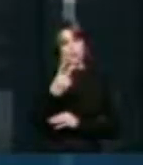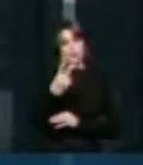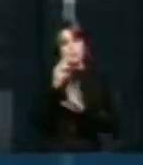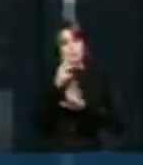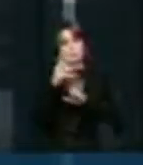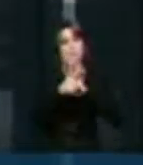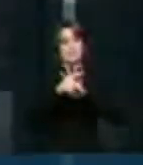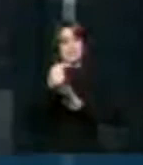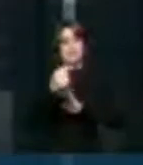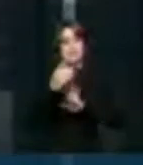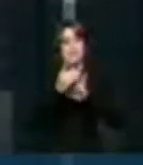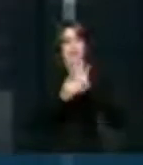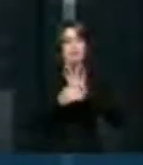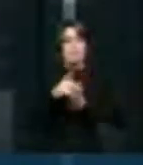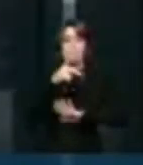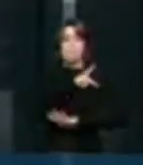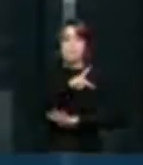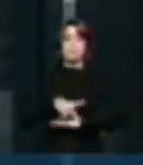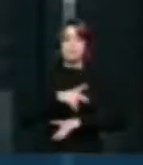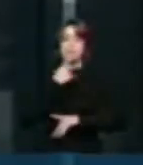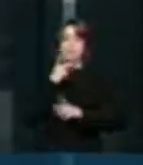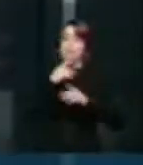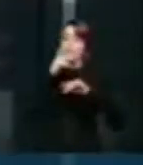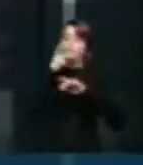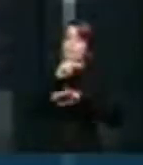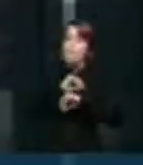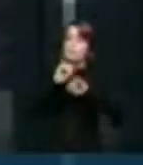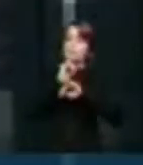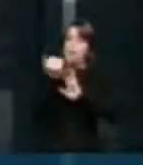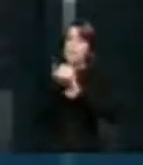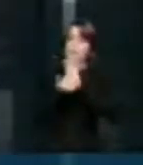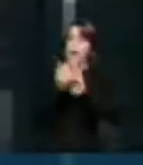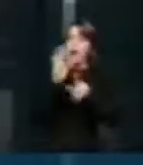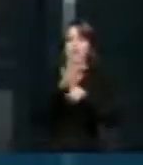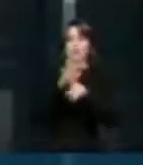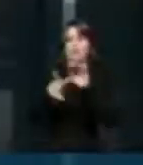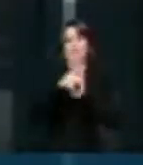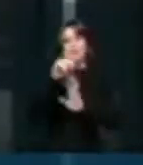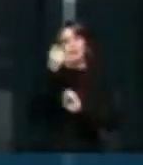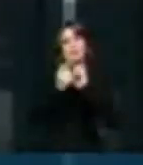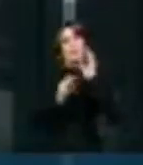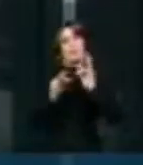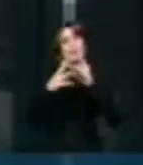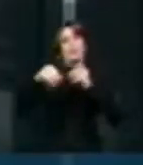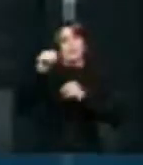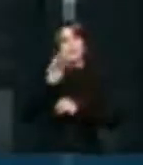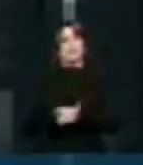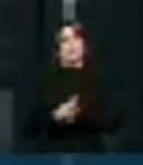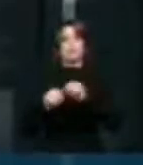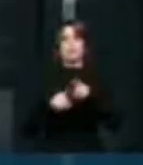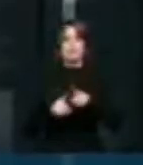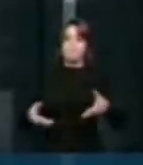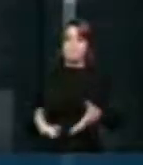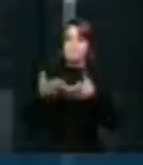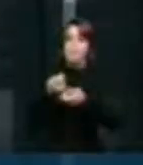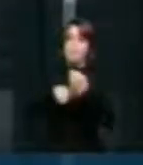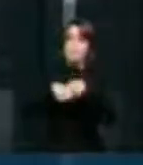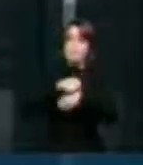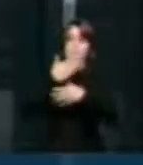presidenciais que integram o tão propagado pacote de medidas para socorrer a indústria e estimular a